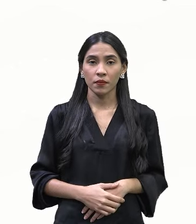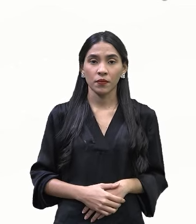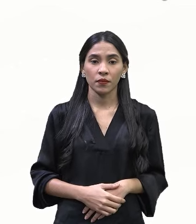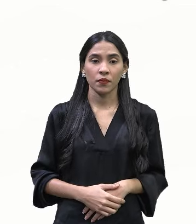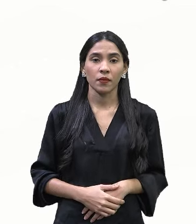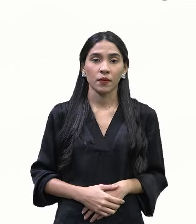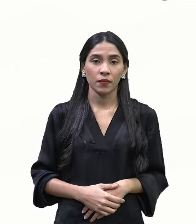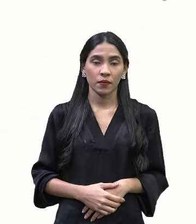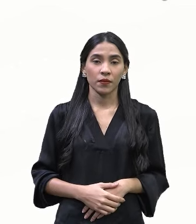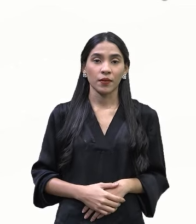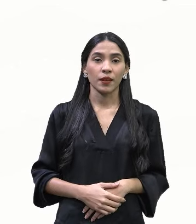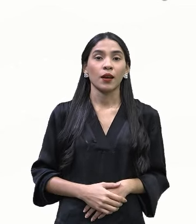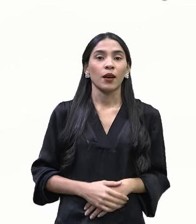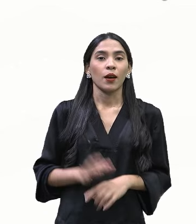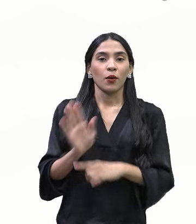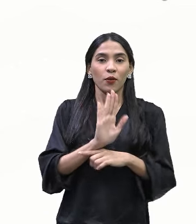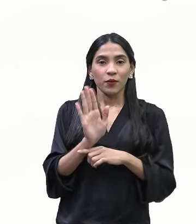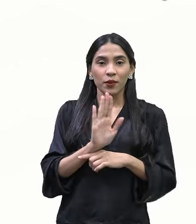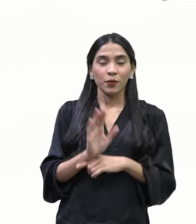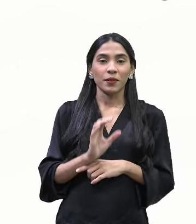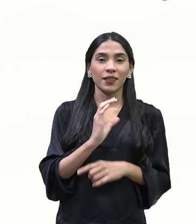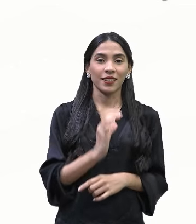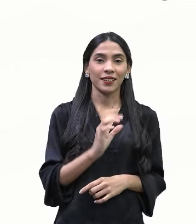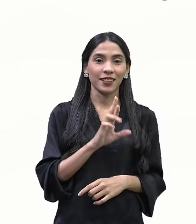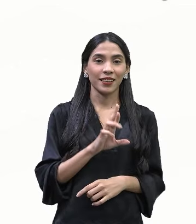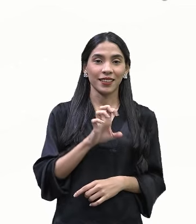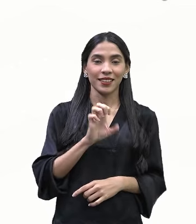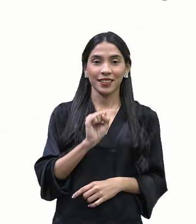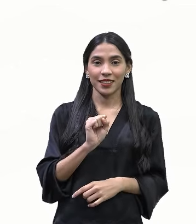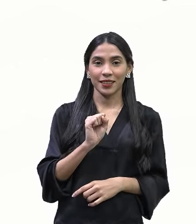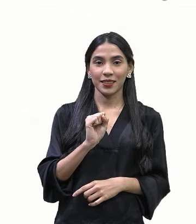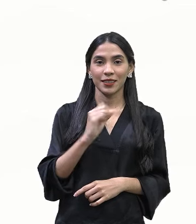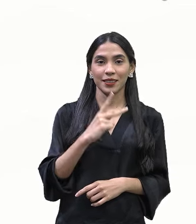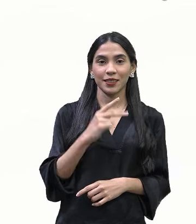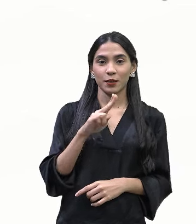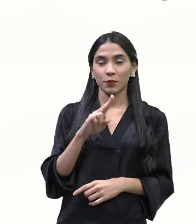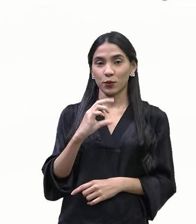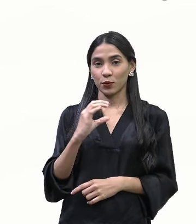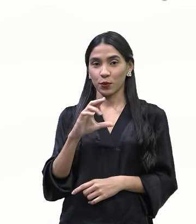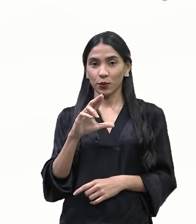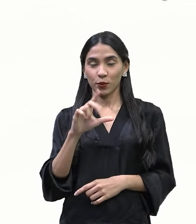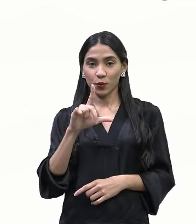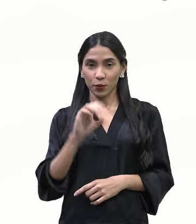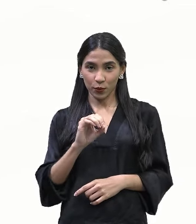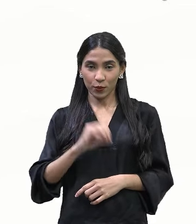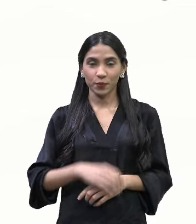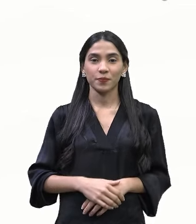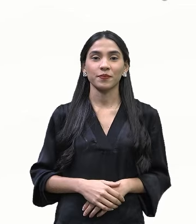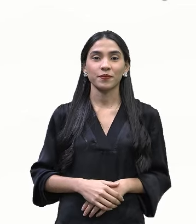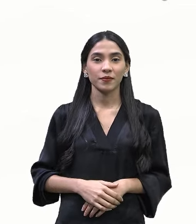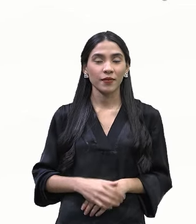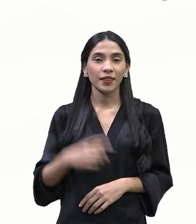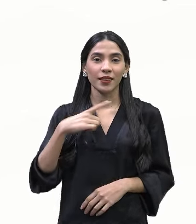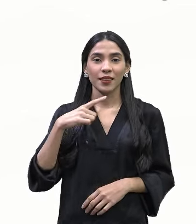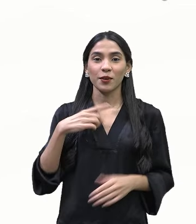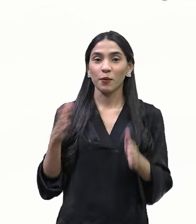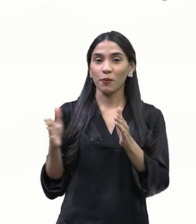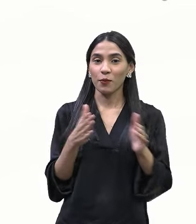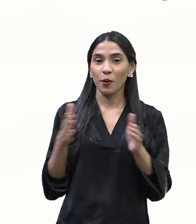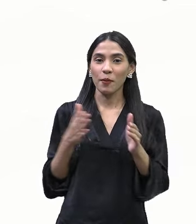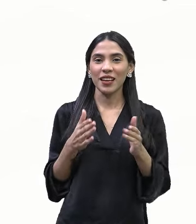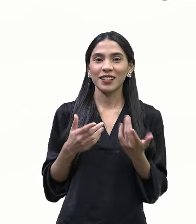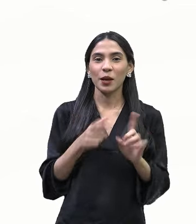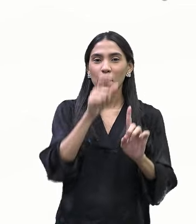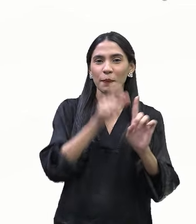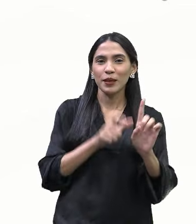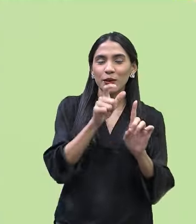aí Crepúsculo, nossa, eu fui longe, hein? Para você que assistiu Crepúsculo, tem um momento ali que a Bella está